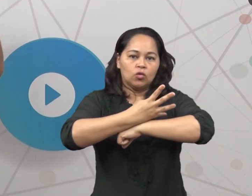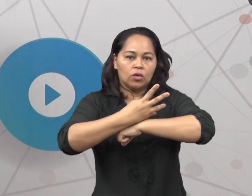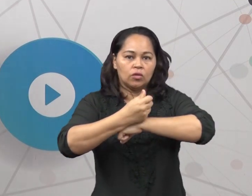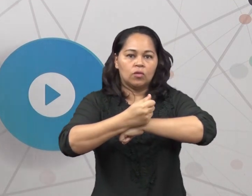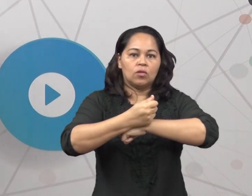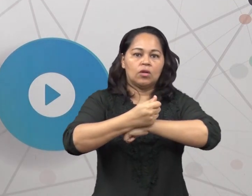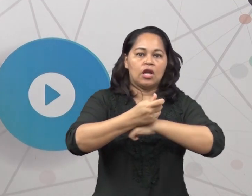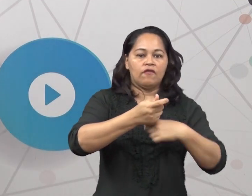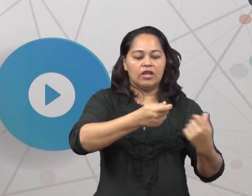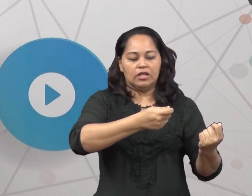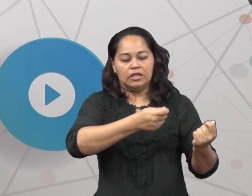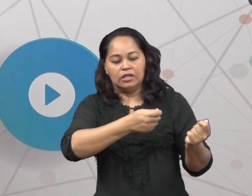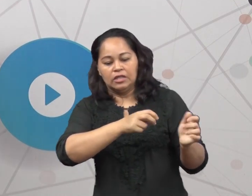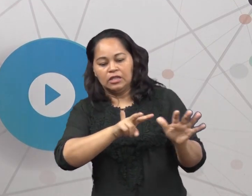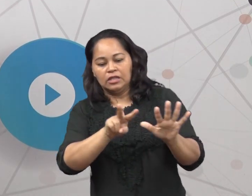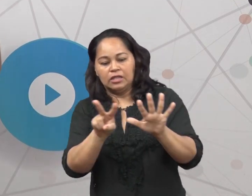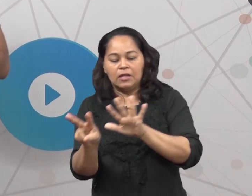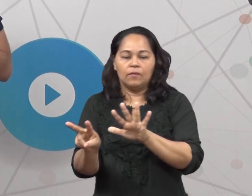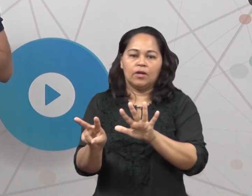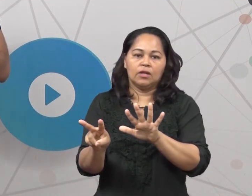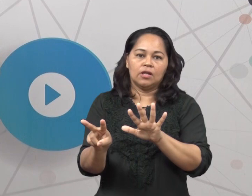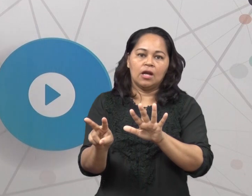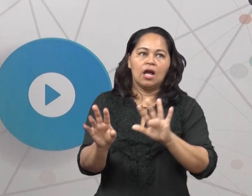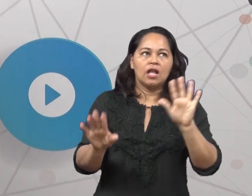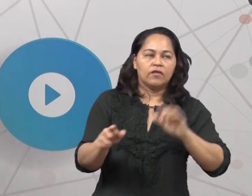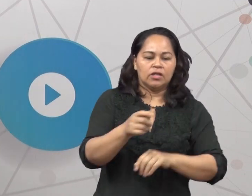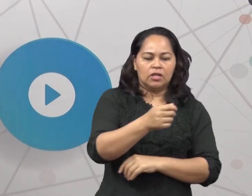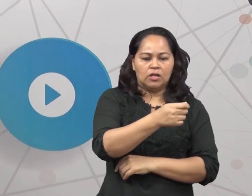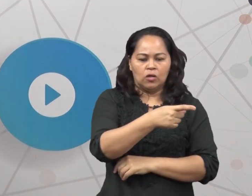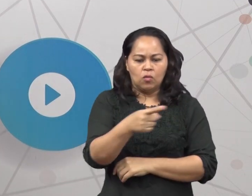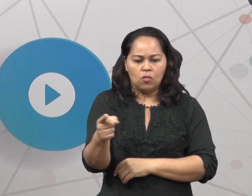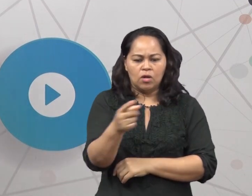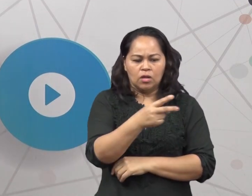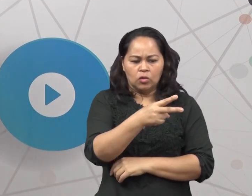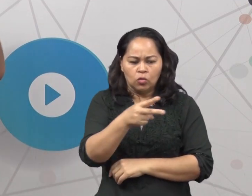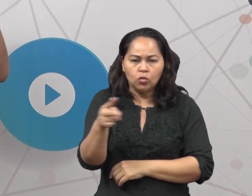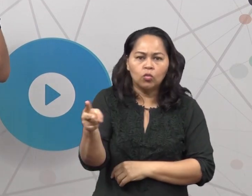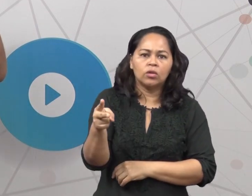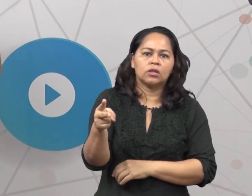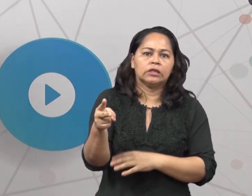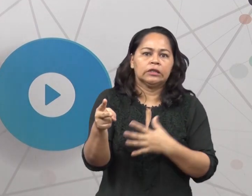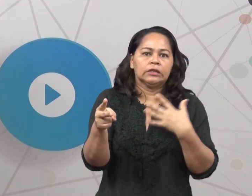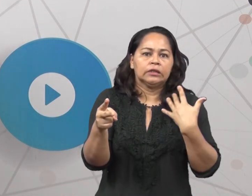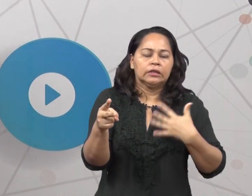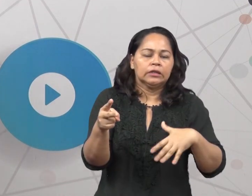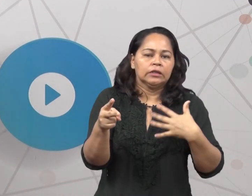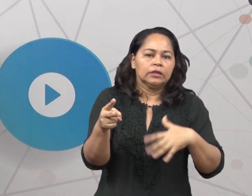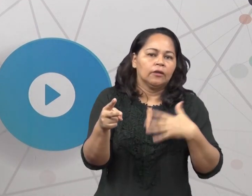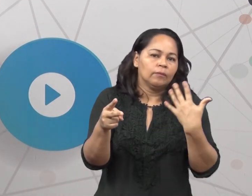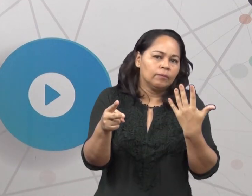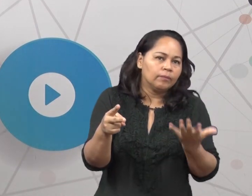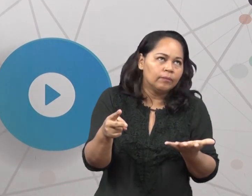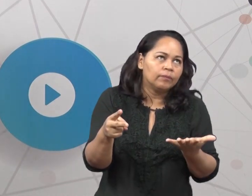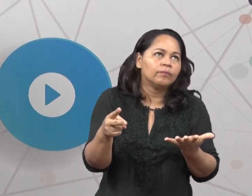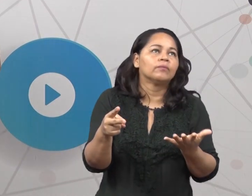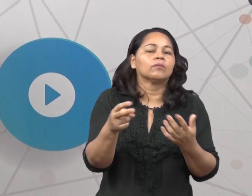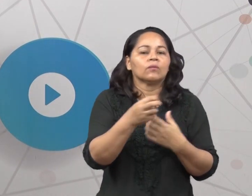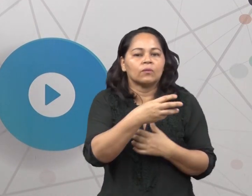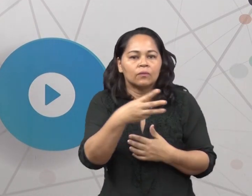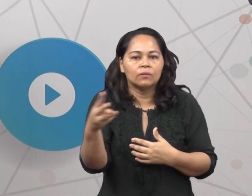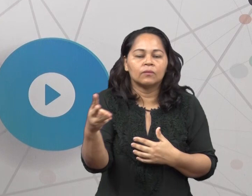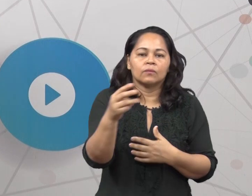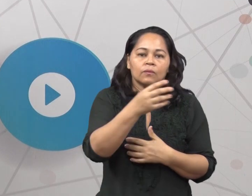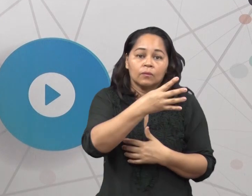semana. Aí, às vezes, nós falamos assim, 2 semanas. Aí você fica, eu não sei quanto dá 2 semanas, tenho que contar. 2 semanas, 3 semanas,